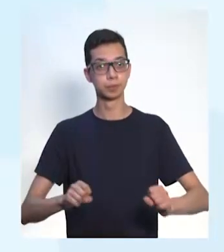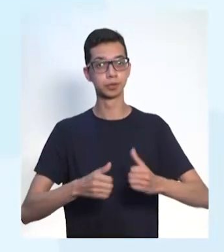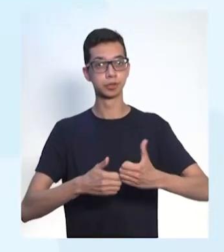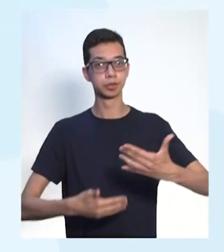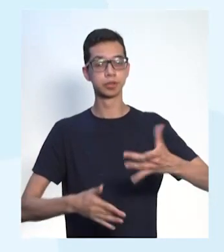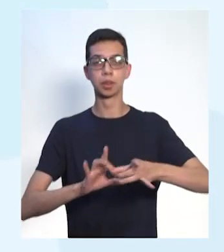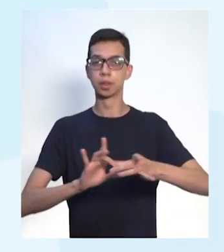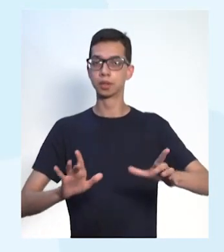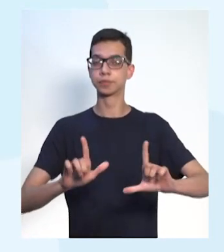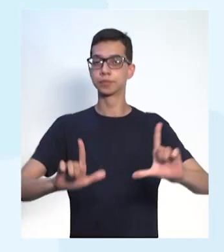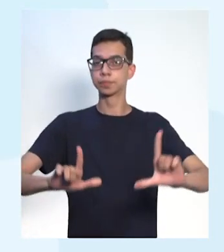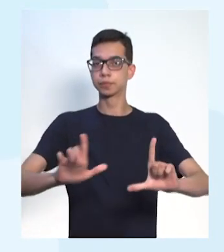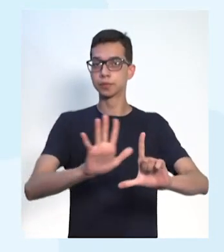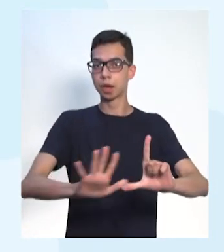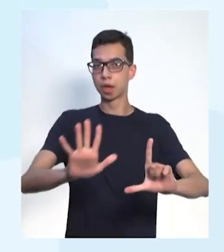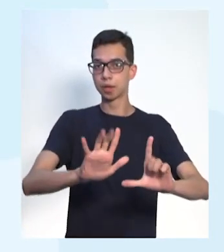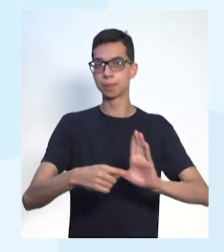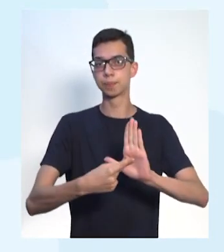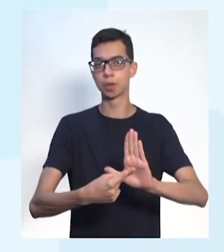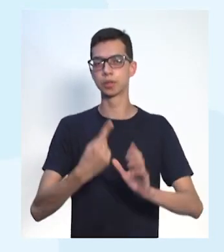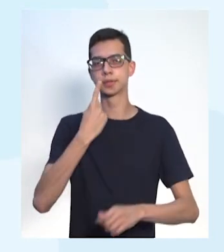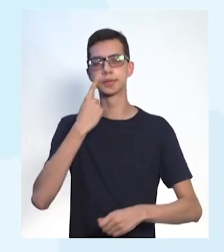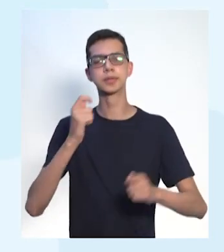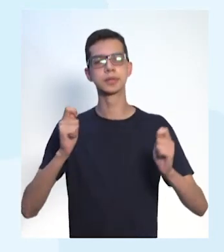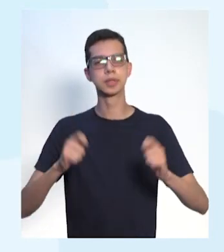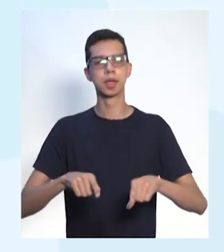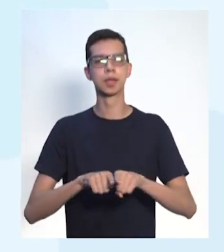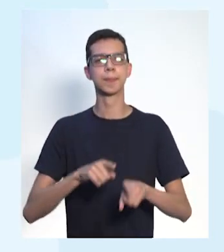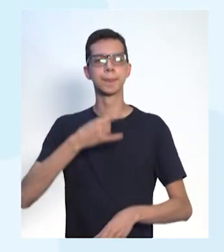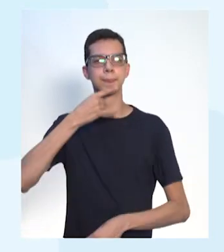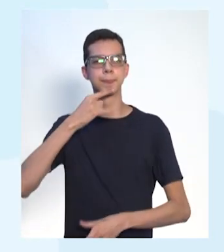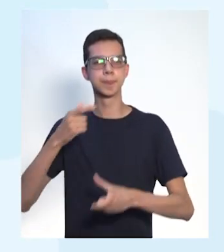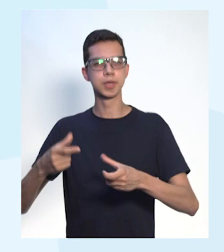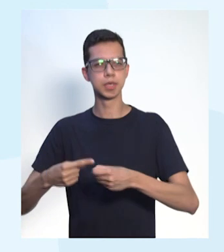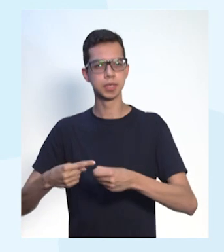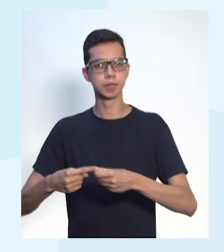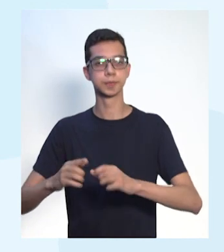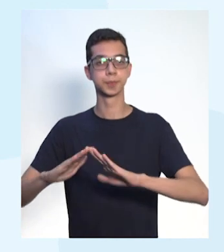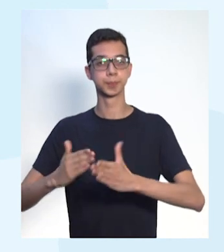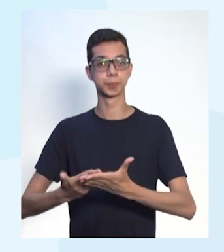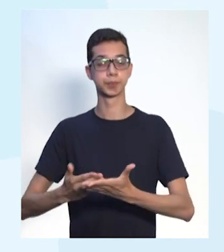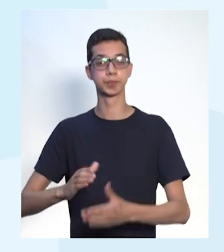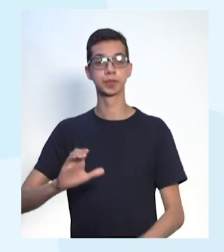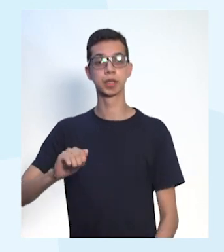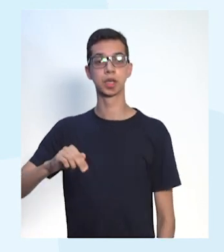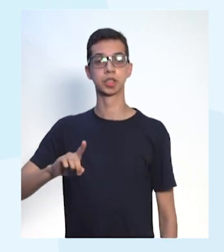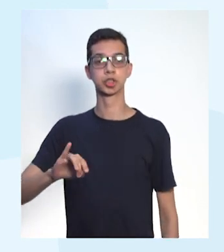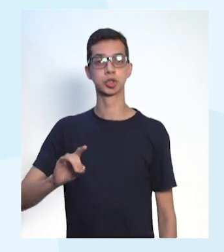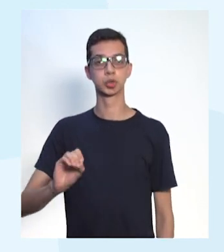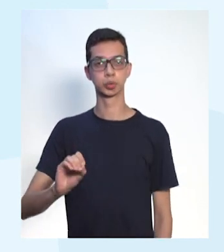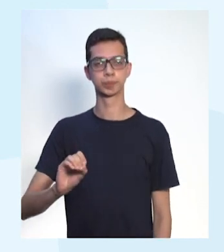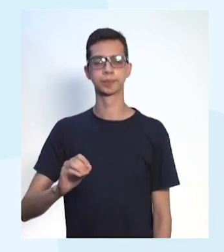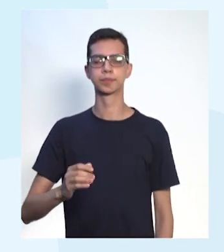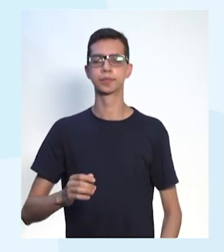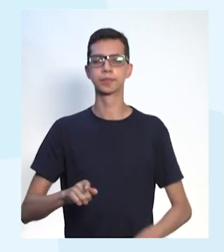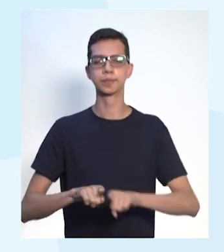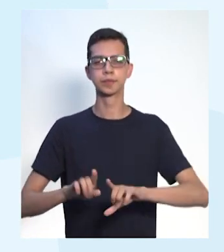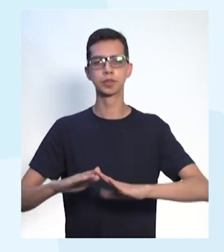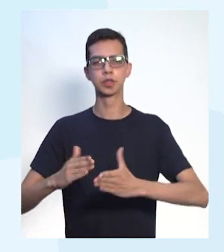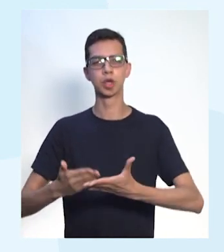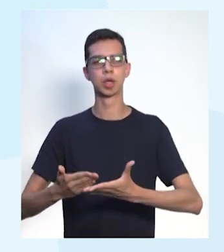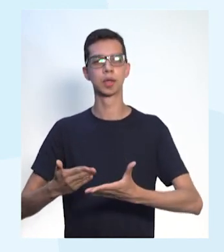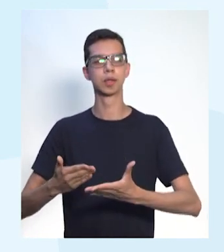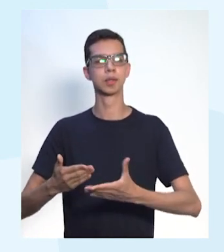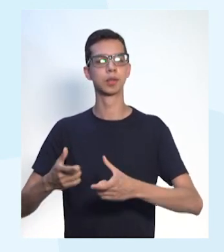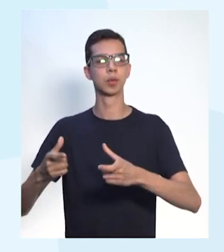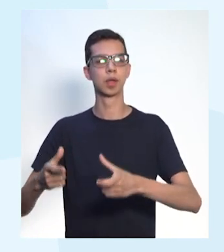Giba vai comentando as respostas, pessoal da habilidade. De Piracicaba, né? Aqui, Escola Denito, Câmara Milhore. Aí, o pessoal da escola, o Márcio, né? O professor